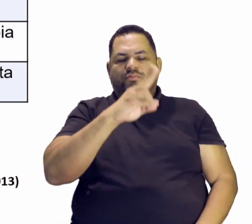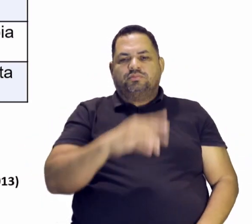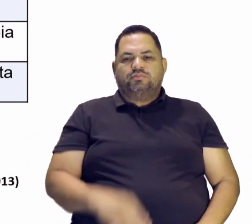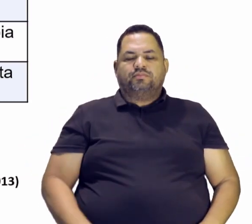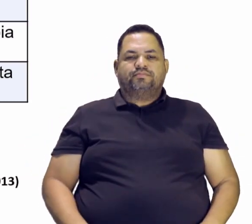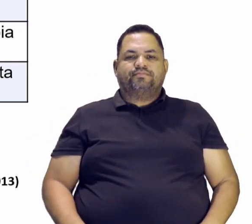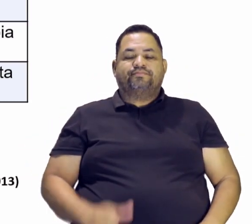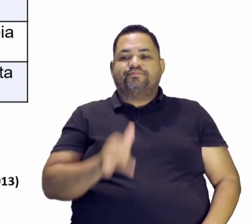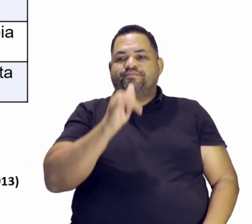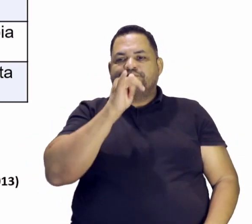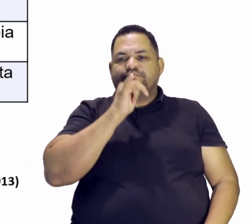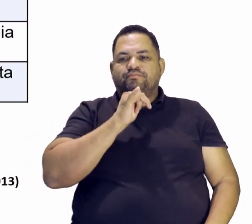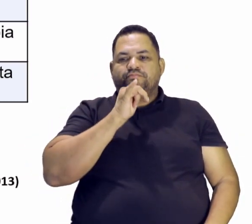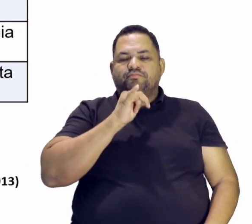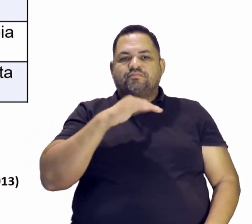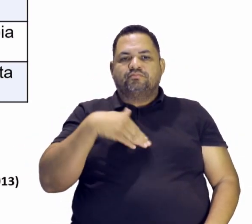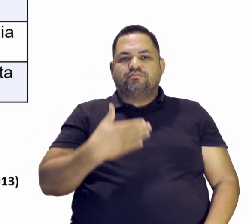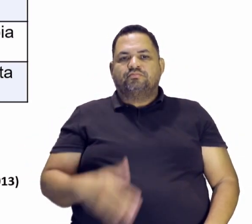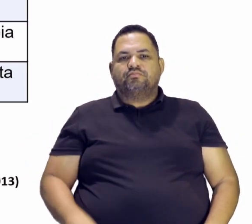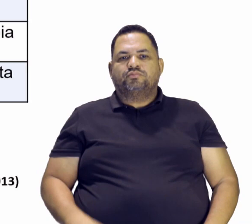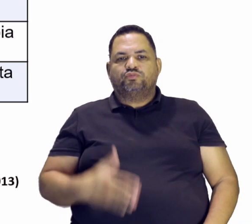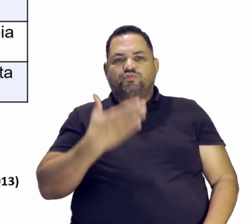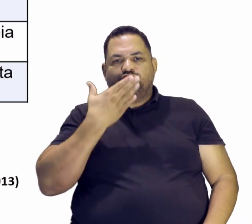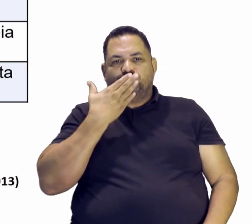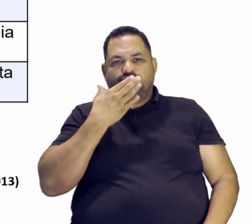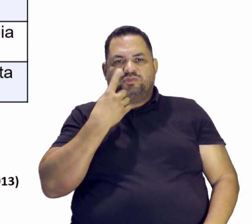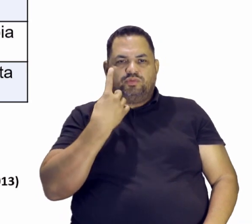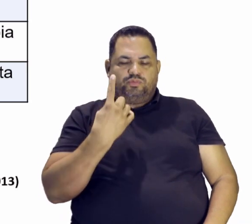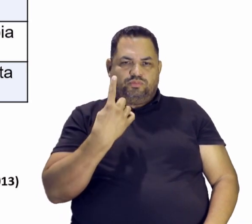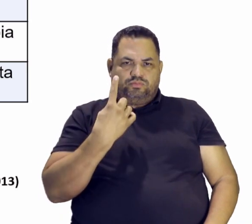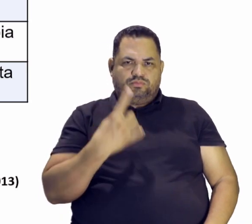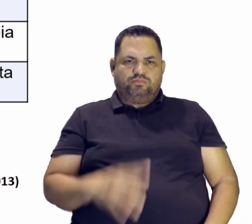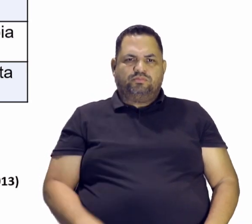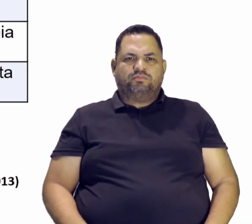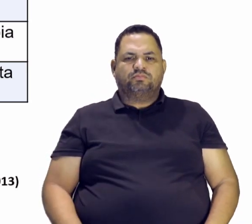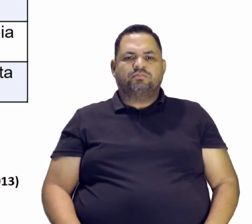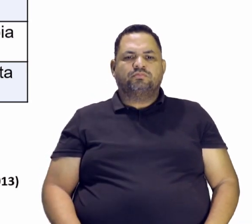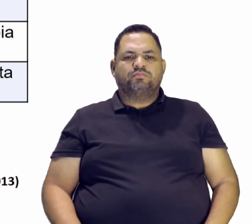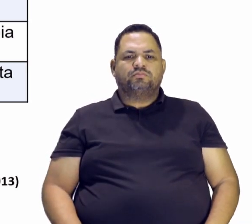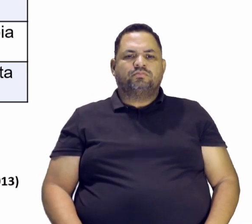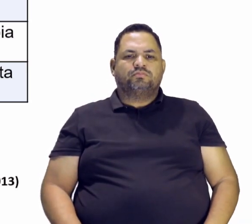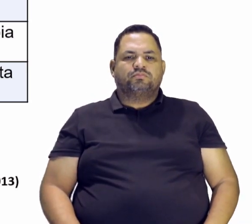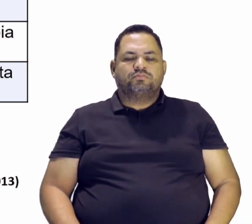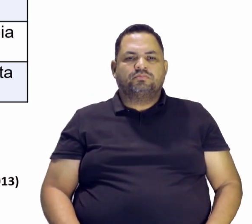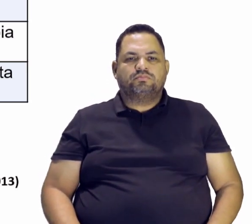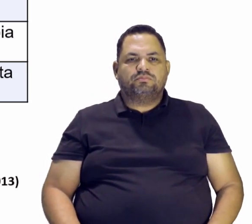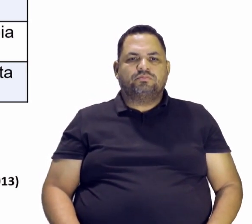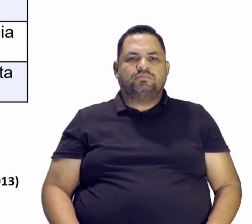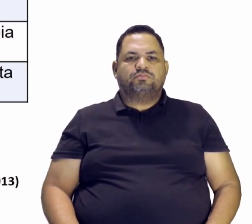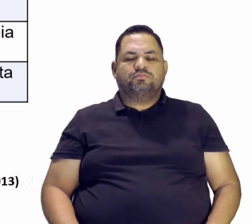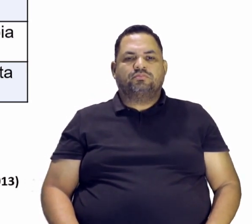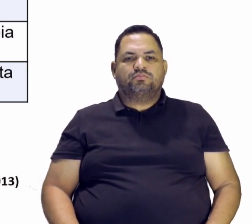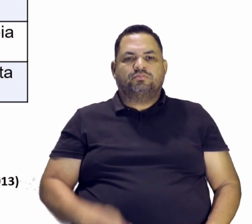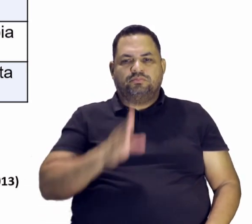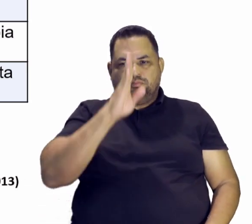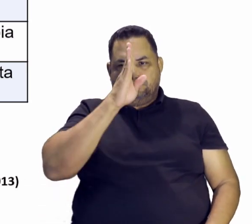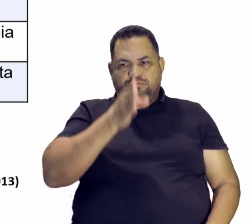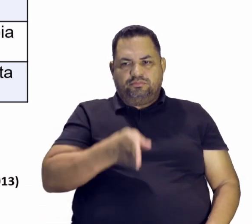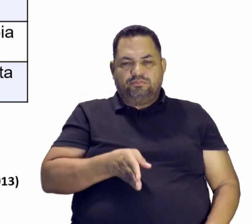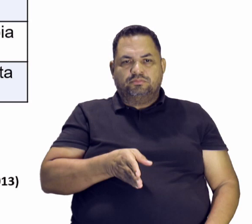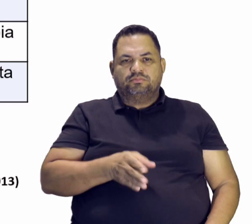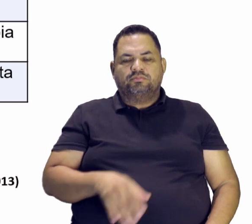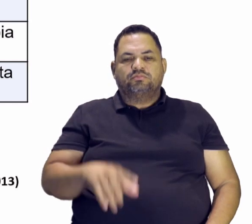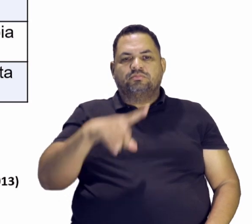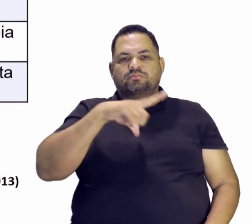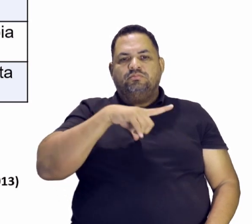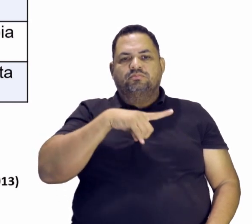por exemplo, no tipo 1, tá? No tipo 1 aqui nessa segunda coluna aqui, no tipo 1 eu tenho um